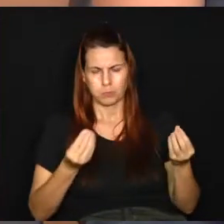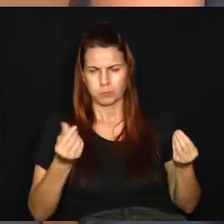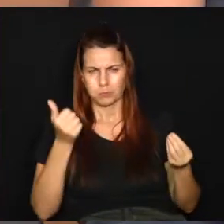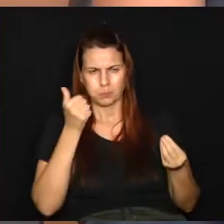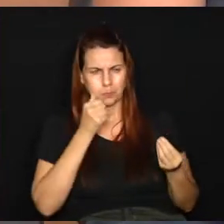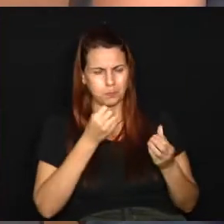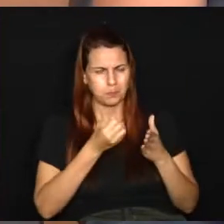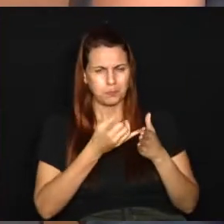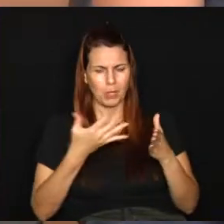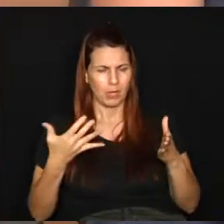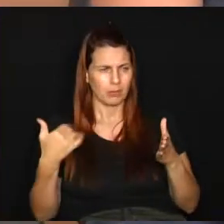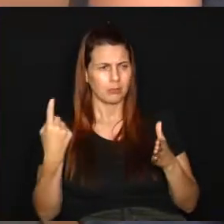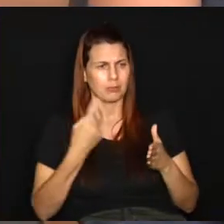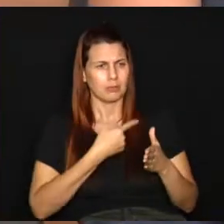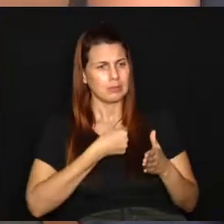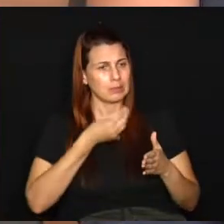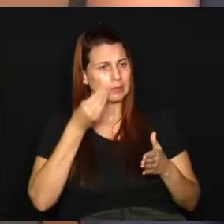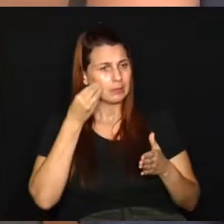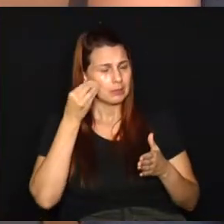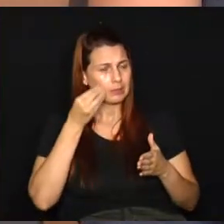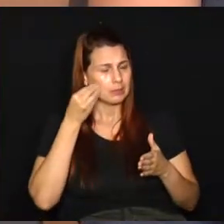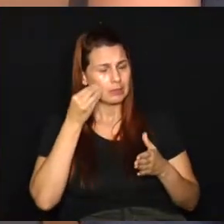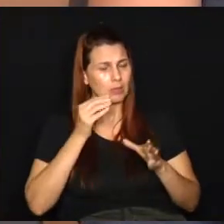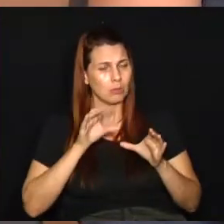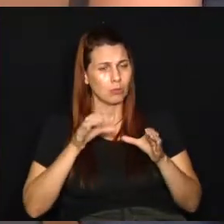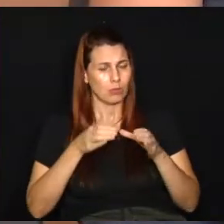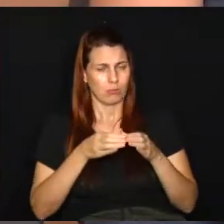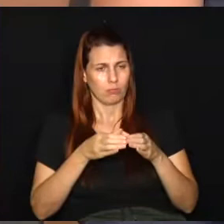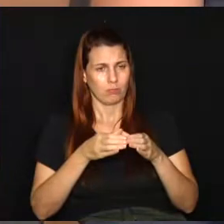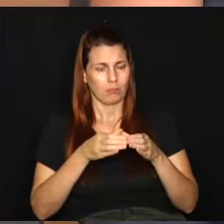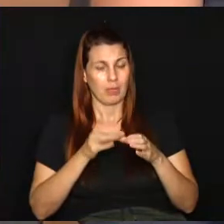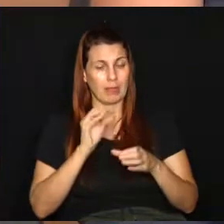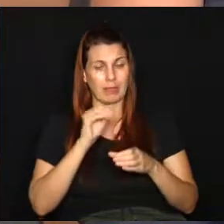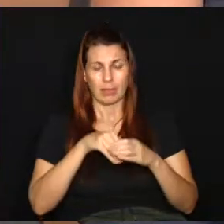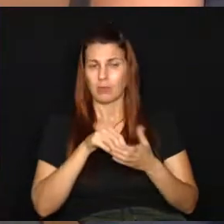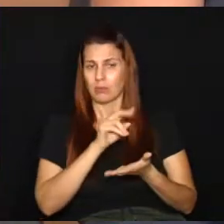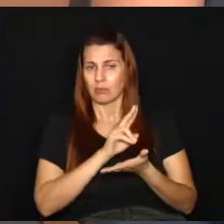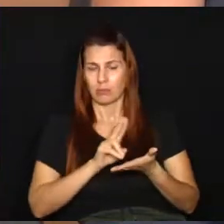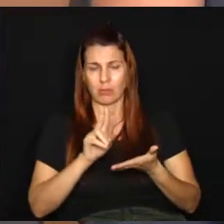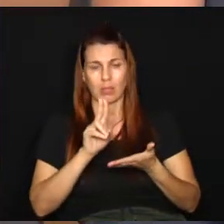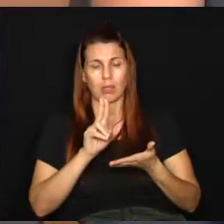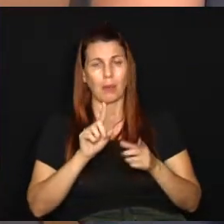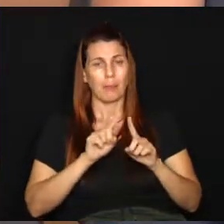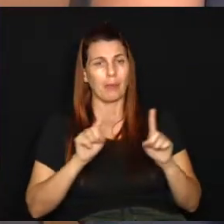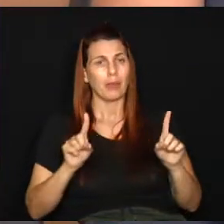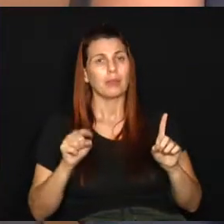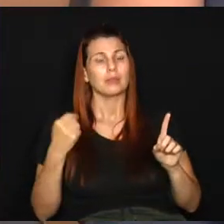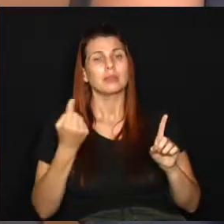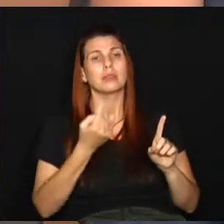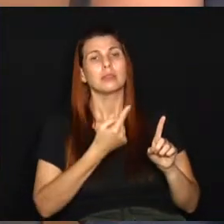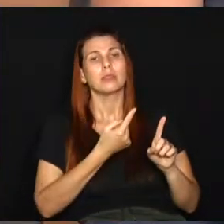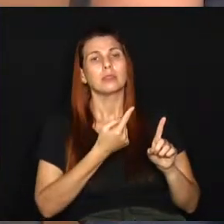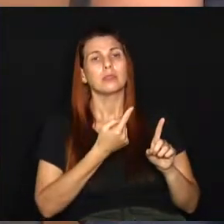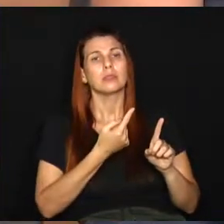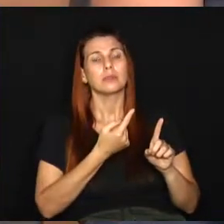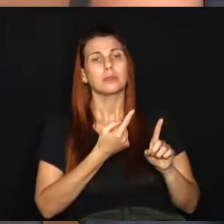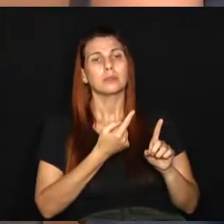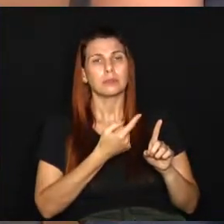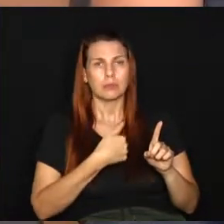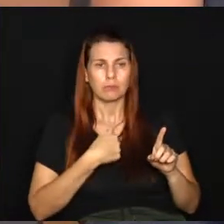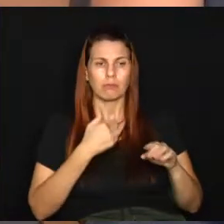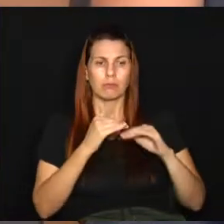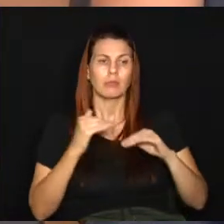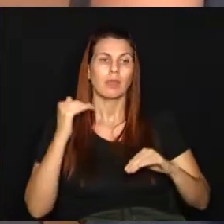sentido que a gente tem tentado construir nosso coletivo. Ele é dentro da universidade, mas as nossas ações elas passam esses